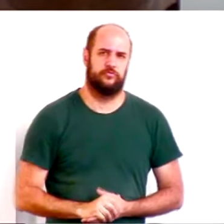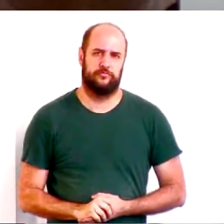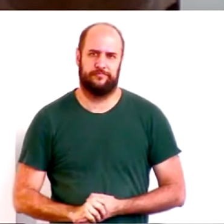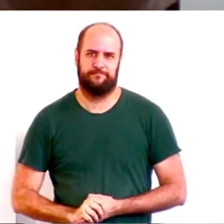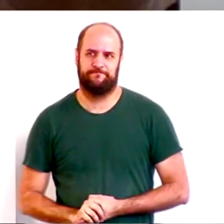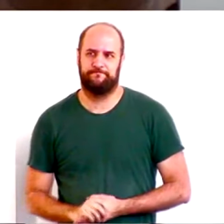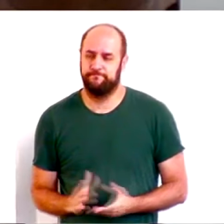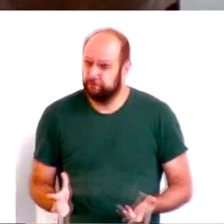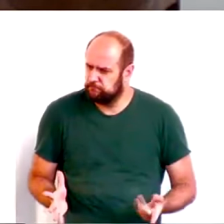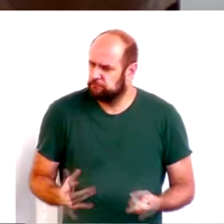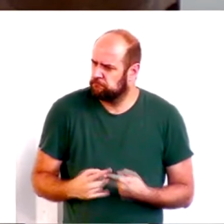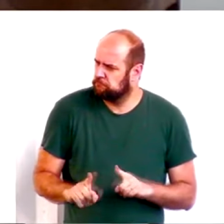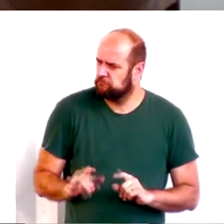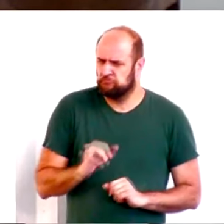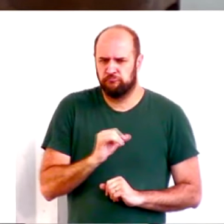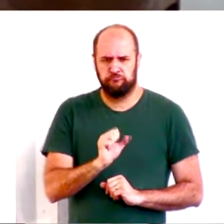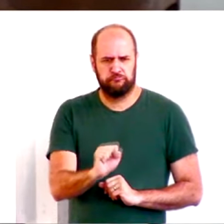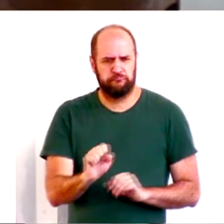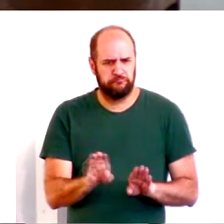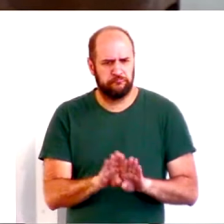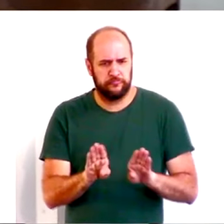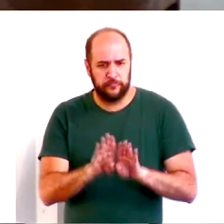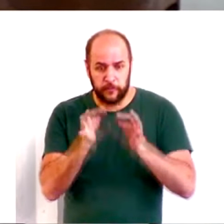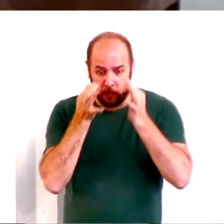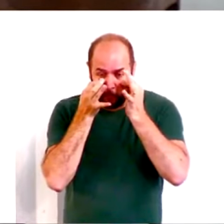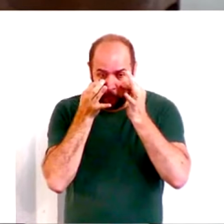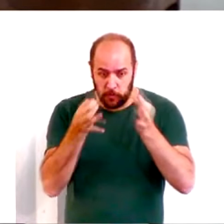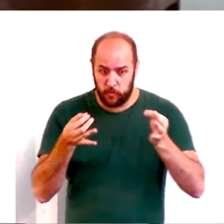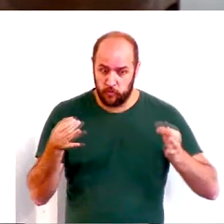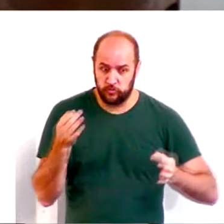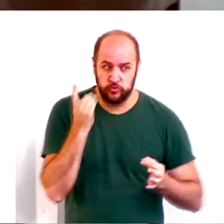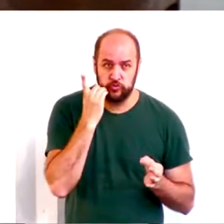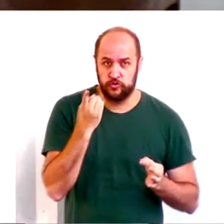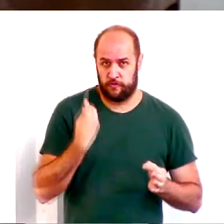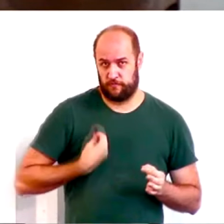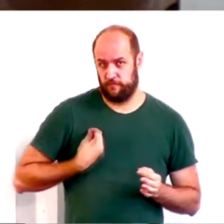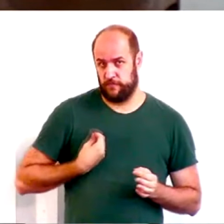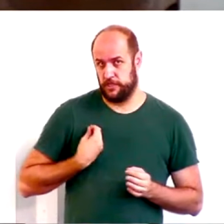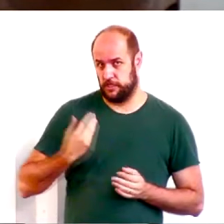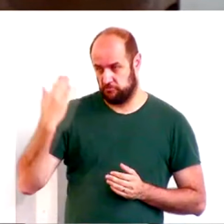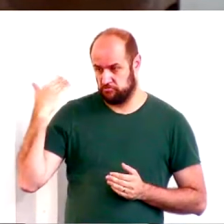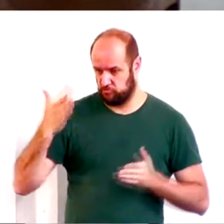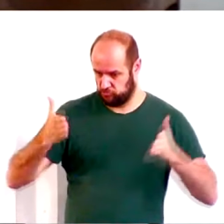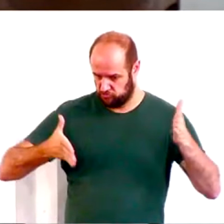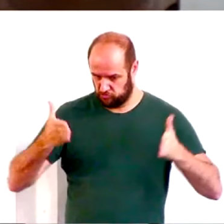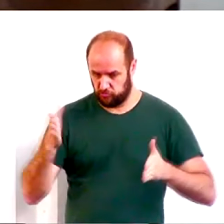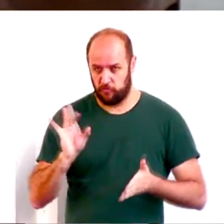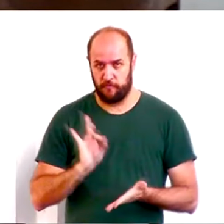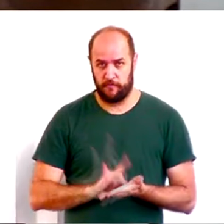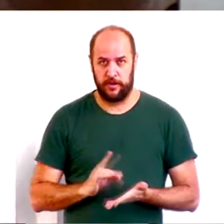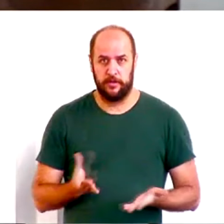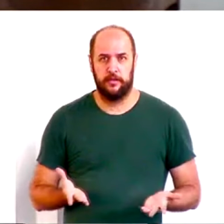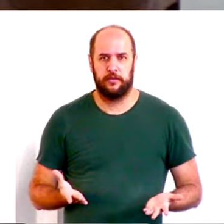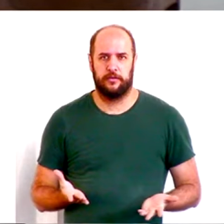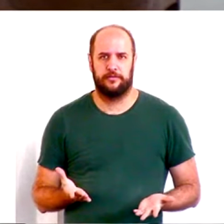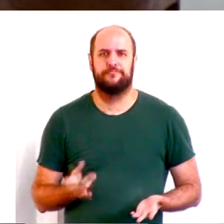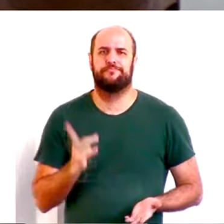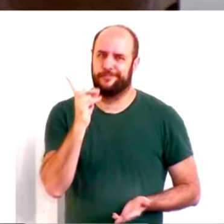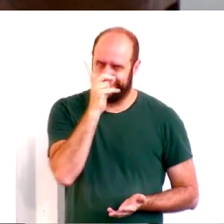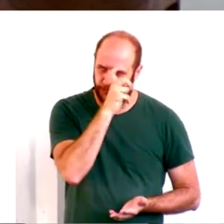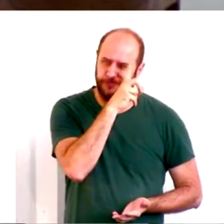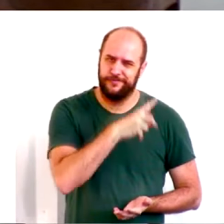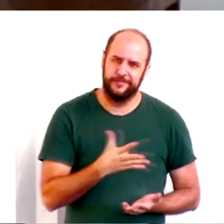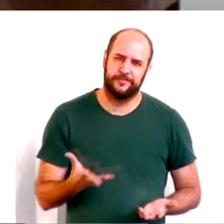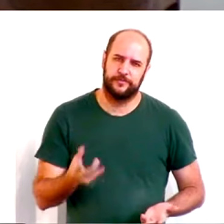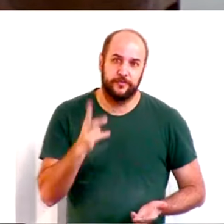Isaías estava também atento a sua realidade e a realidade é que não era boa Olhe para o Capítulo 8